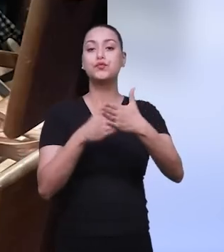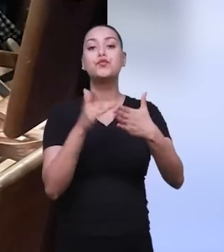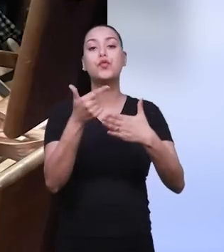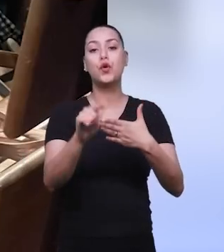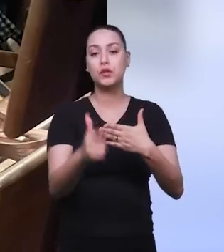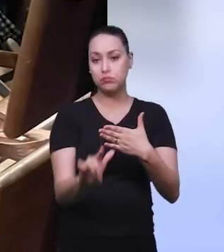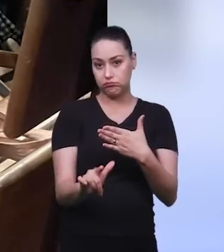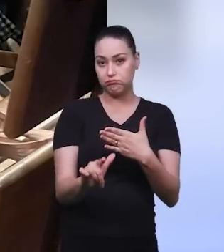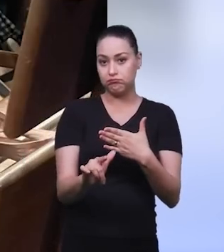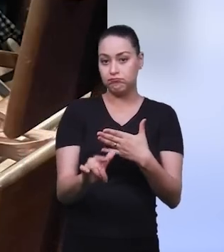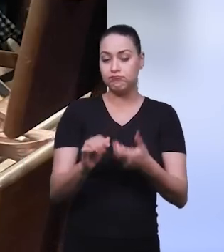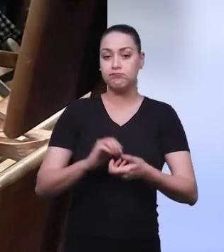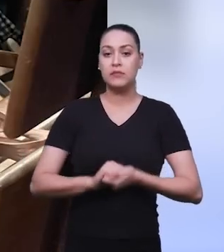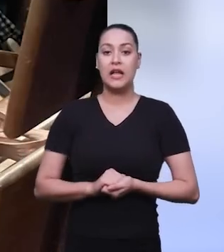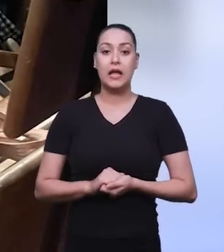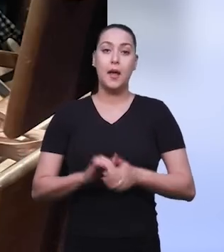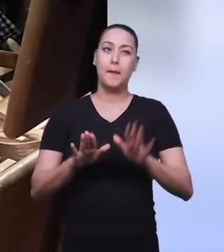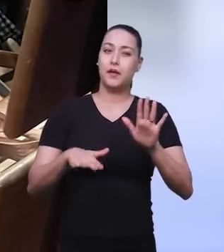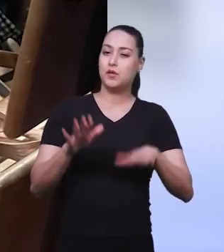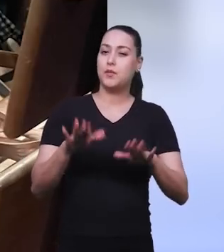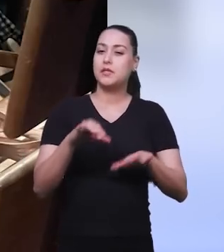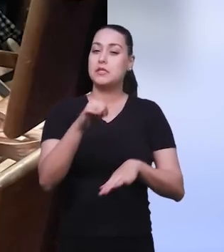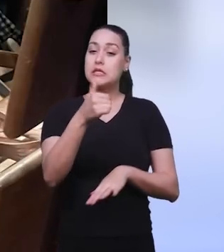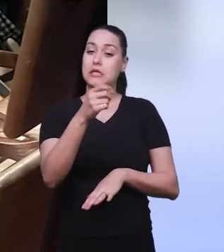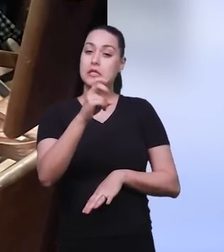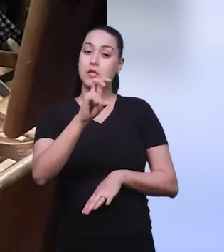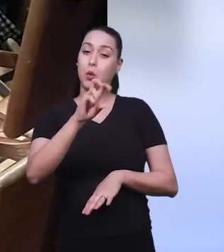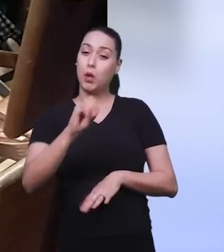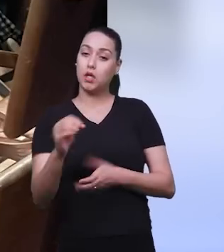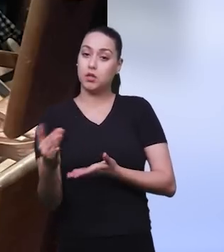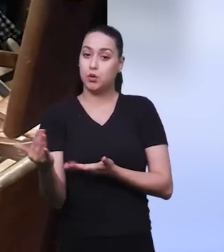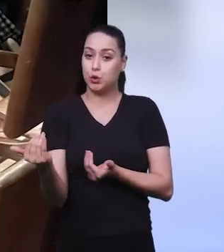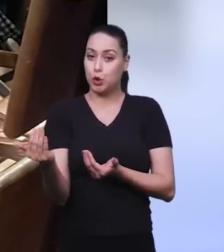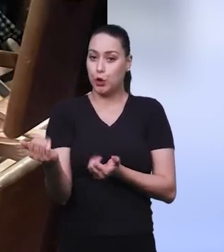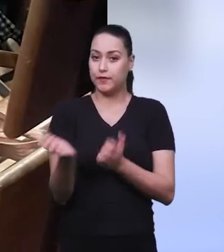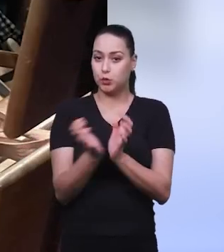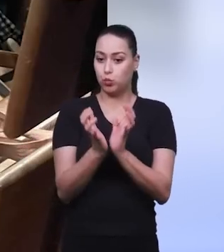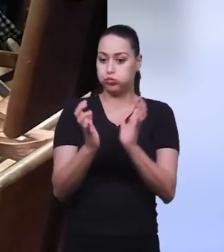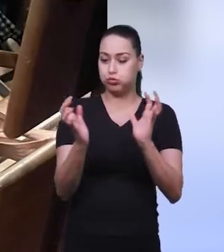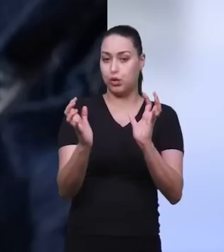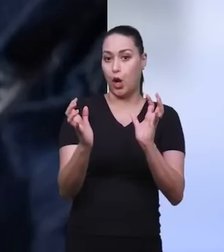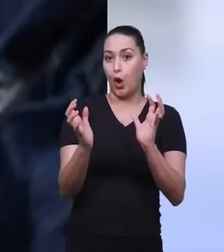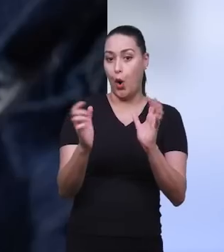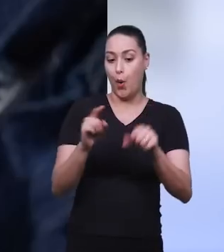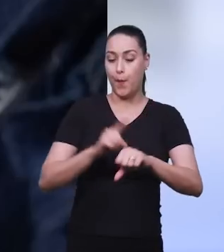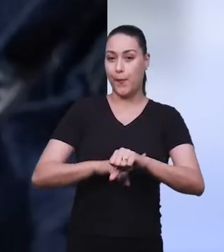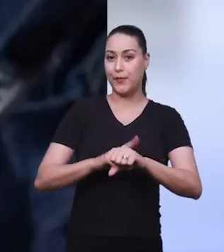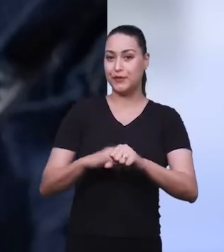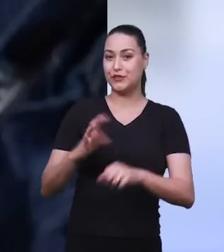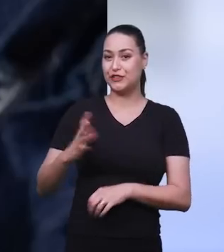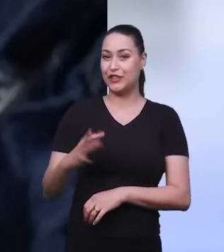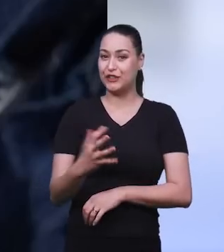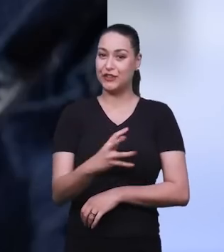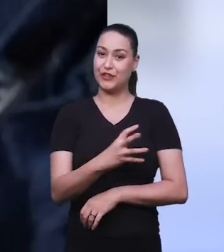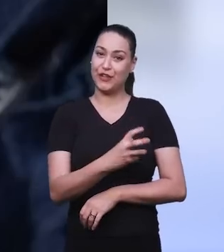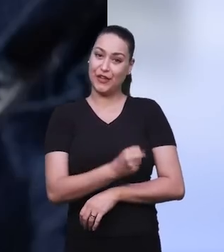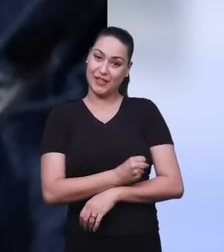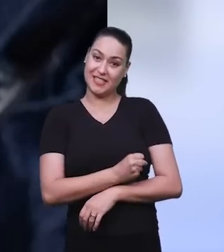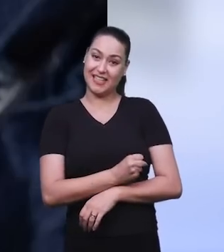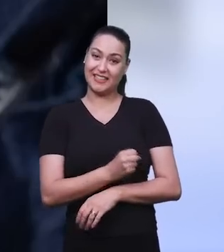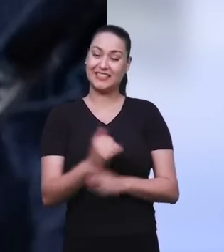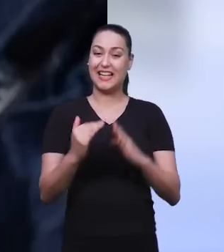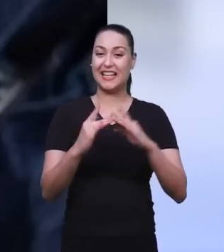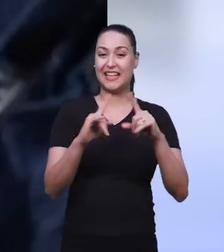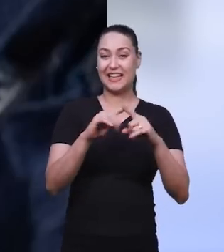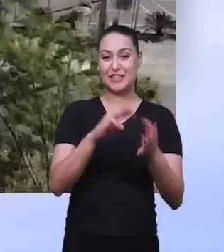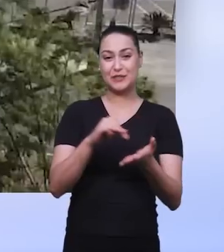realizado na capital São Luís. Cerca de 150 jovens participaram deste momento de adoração que aconteceu na ICM